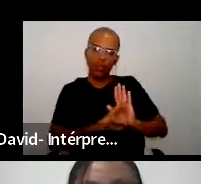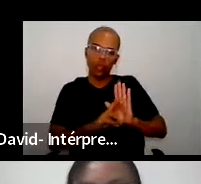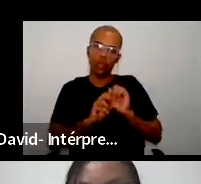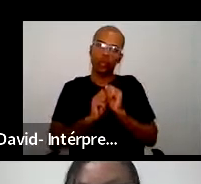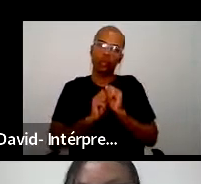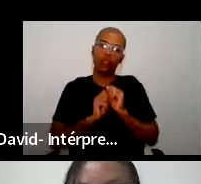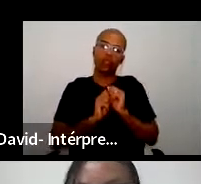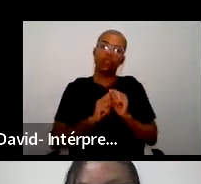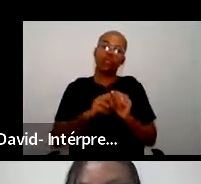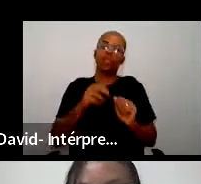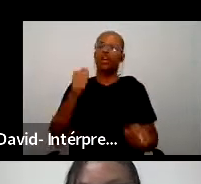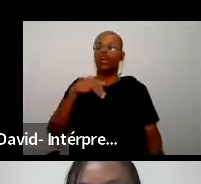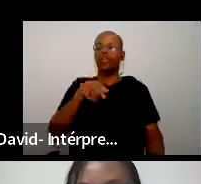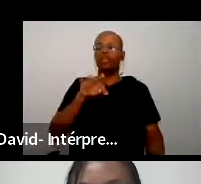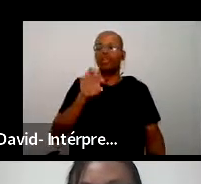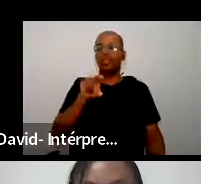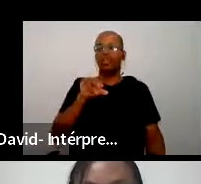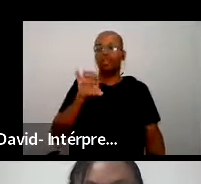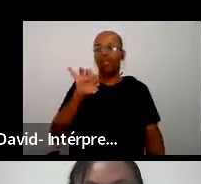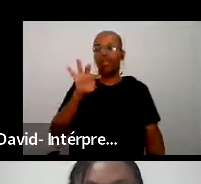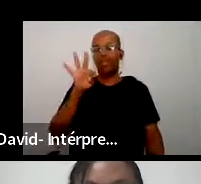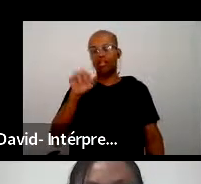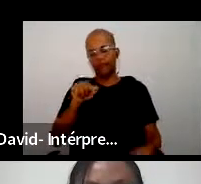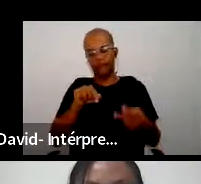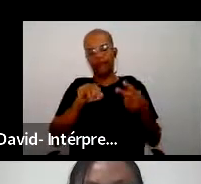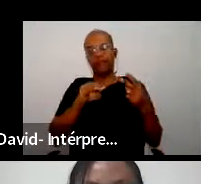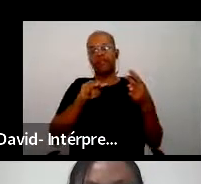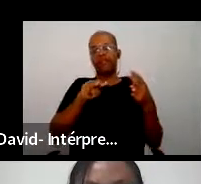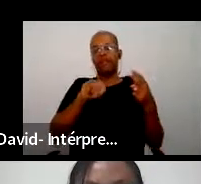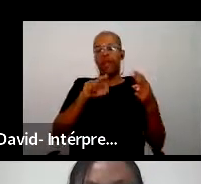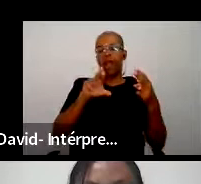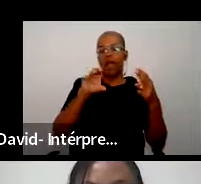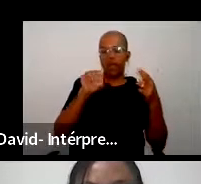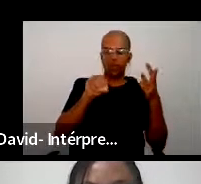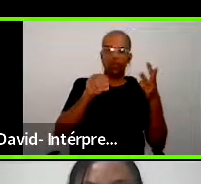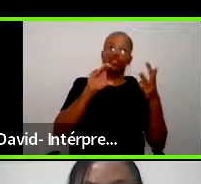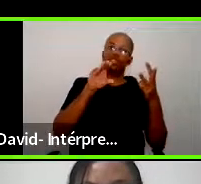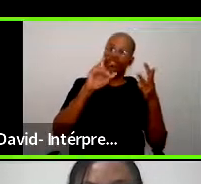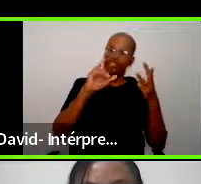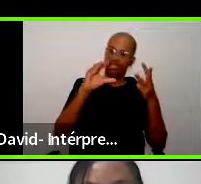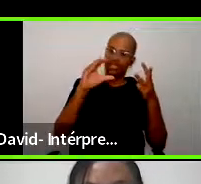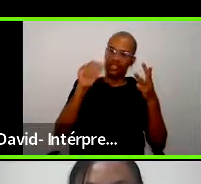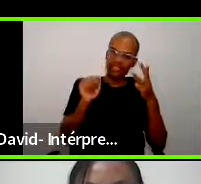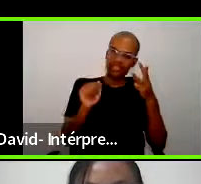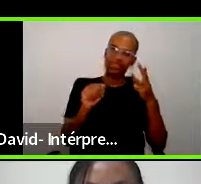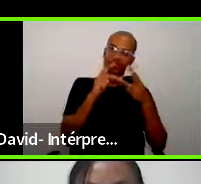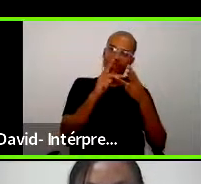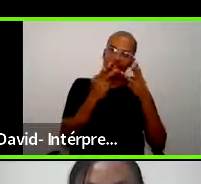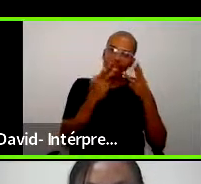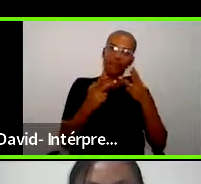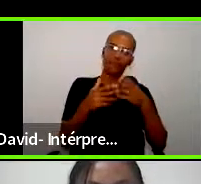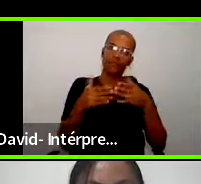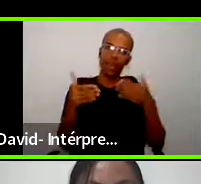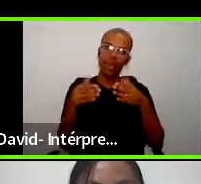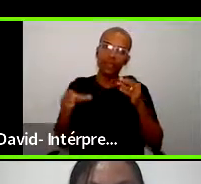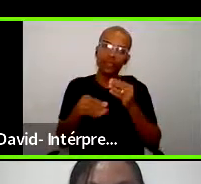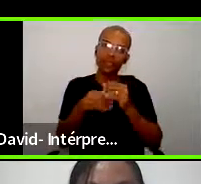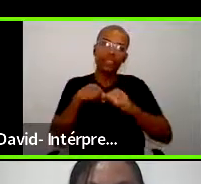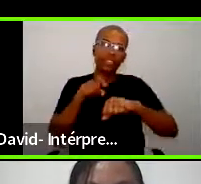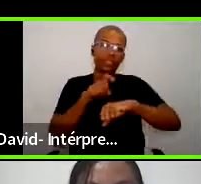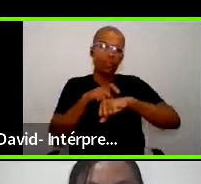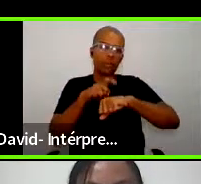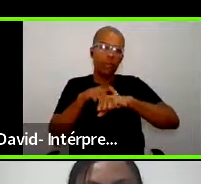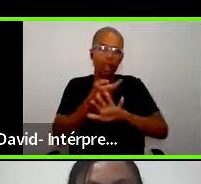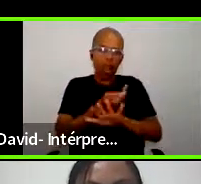e a Cissa pelas falas maravilhosas, a Vivi pela condução. Dizer que nesse momento em que a gente vê tanta fake